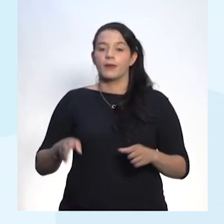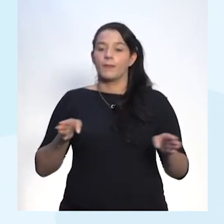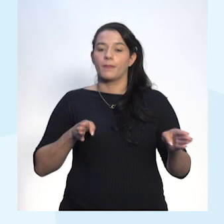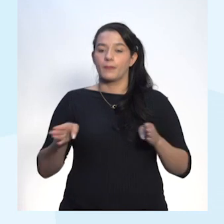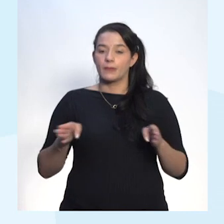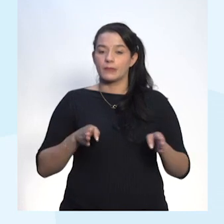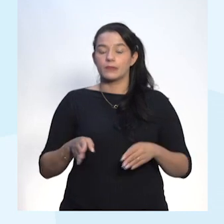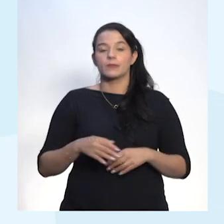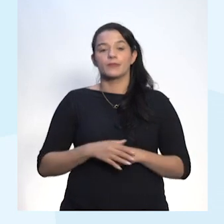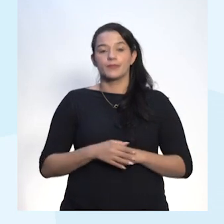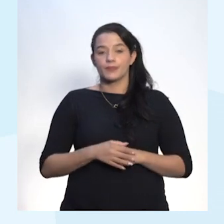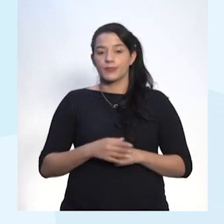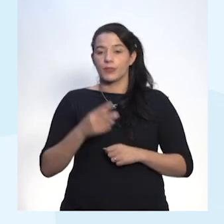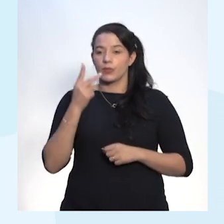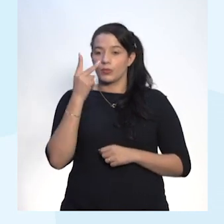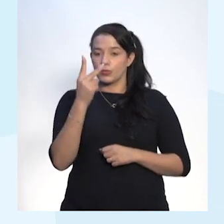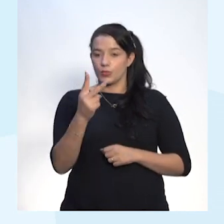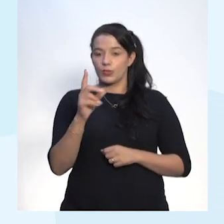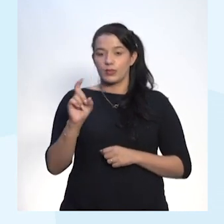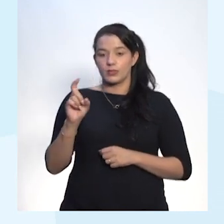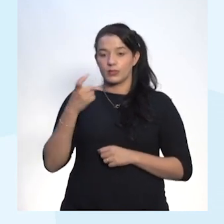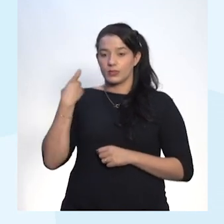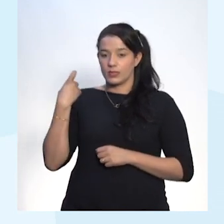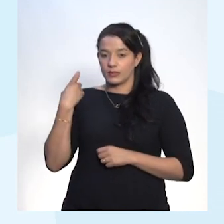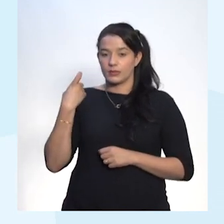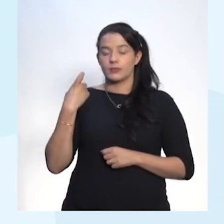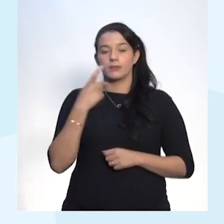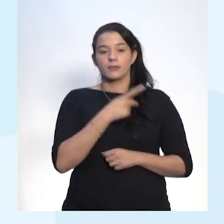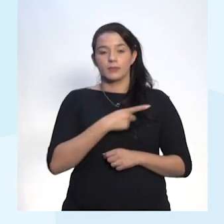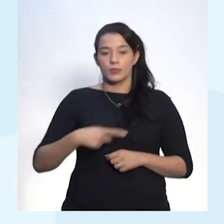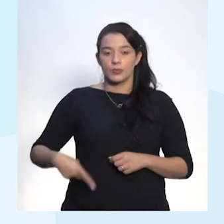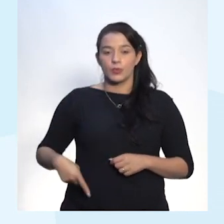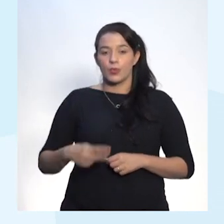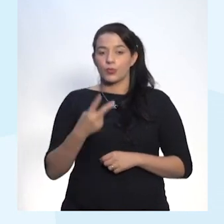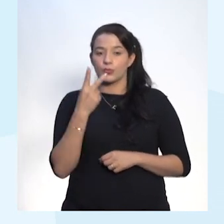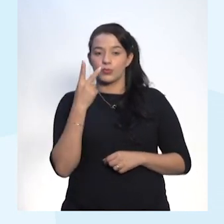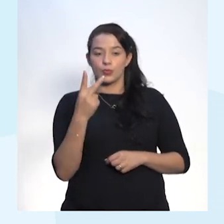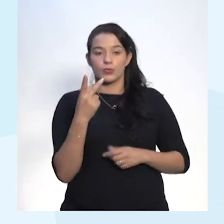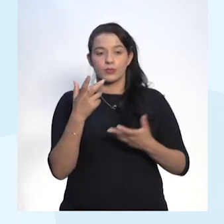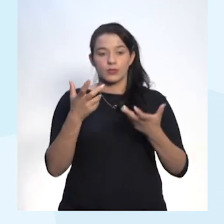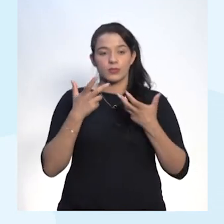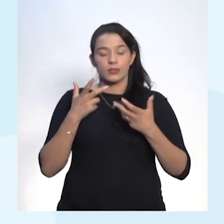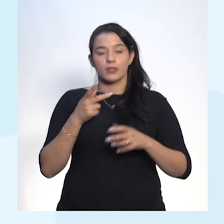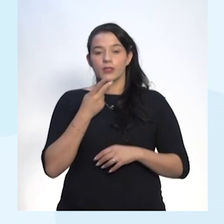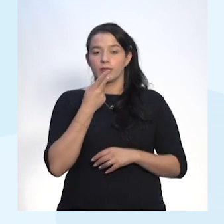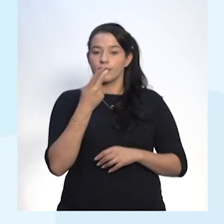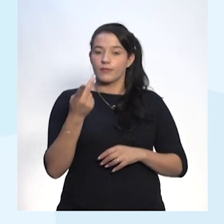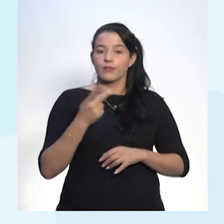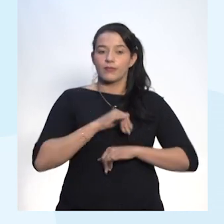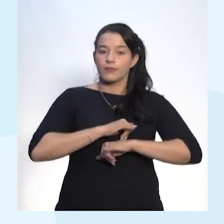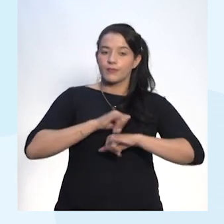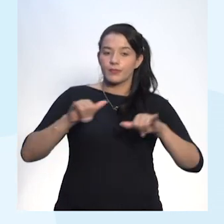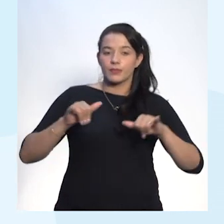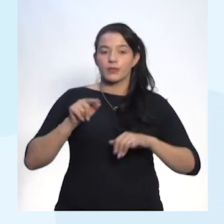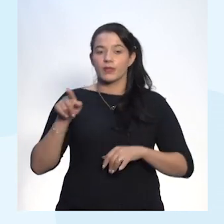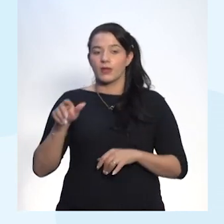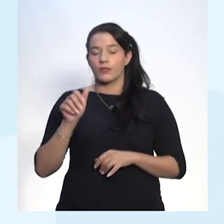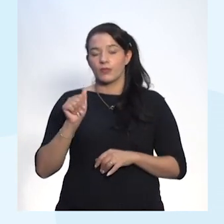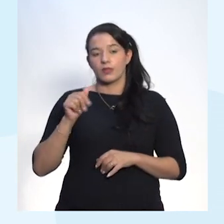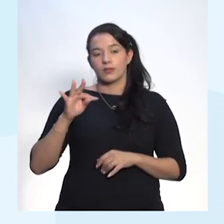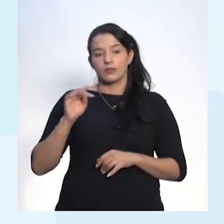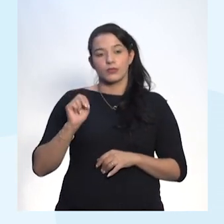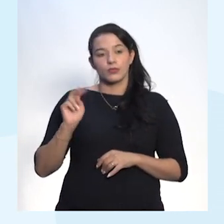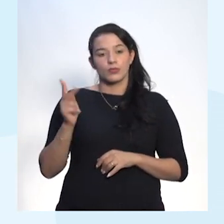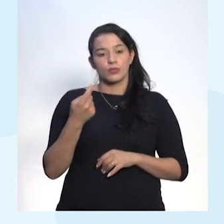marcado entre dois ex-presidentes ou dois candidatos, onde dizia-se que o Arthur Bernardes